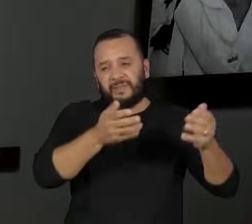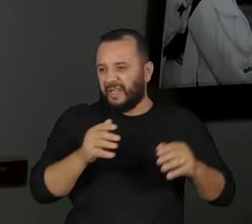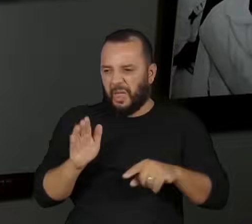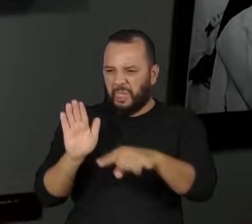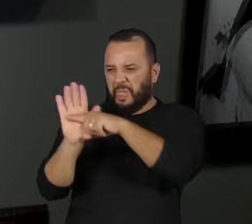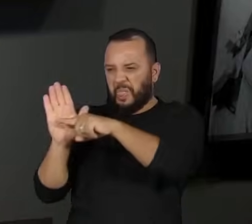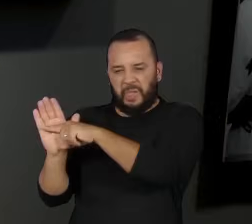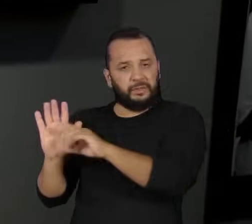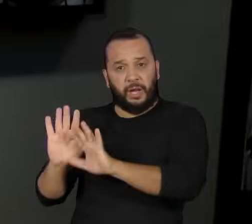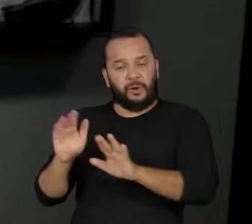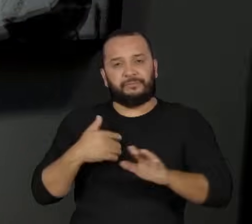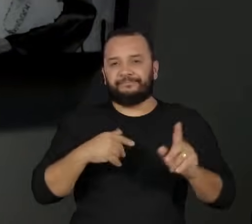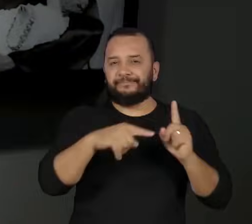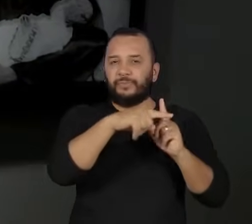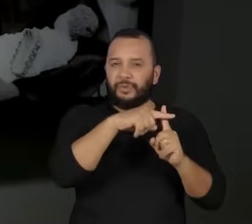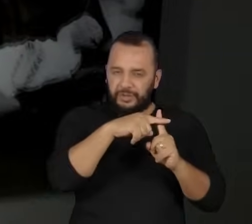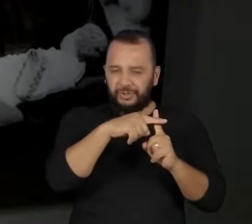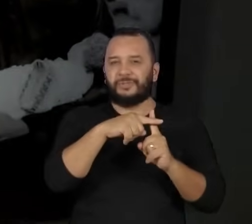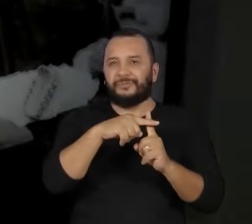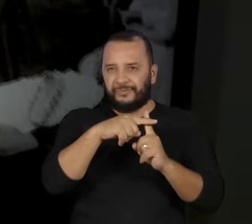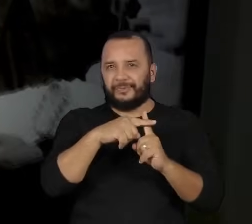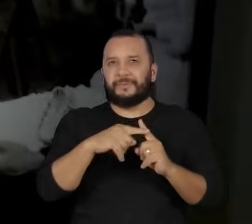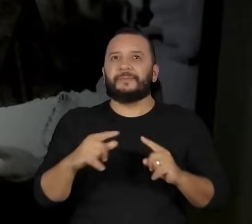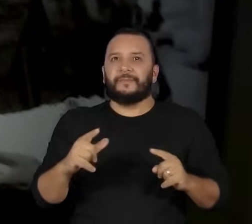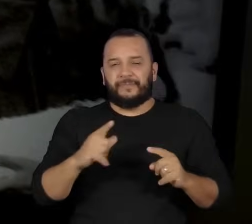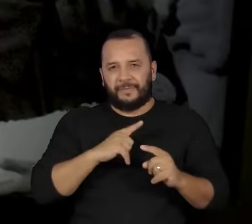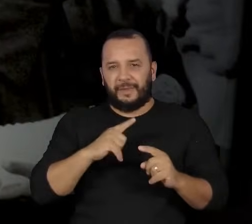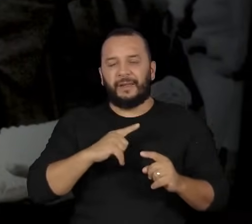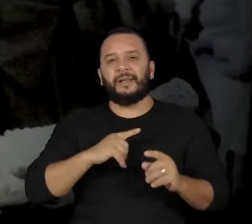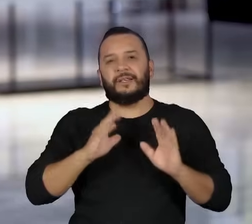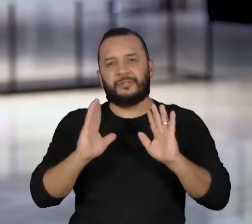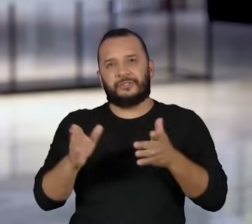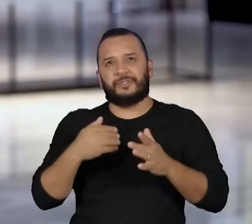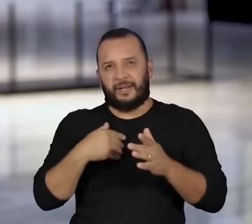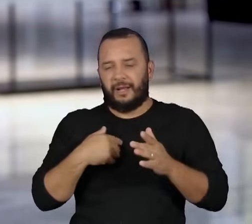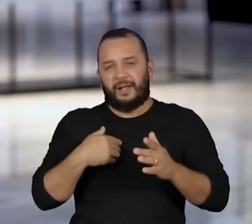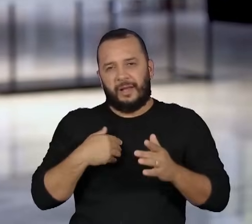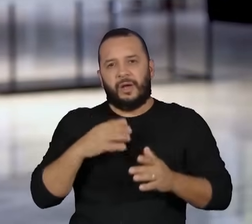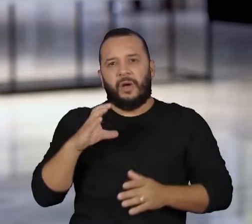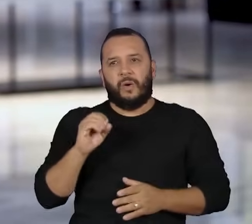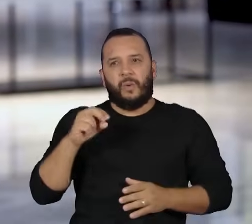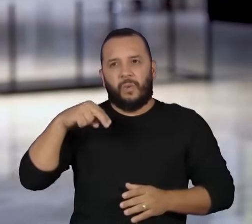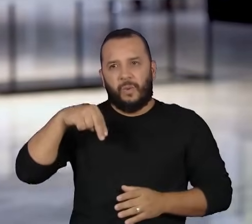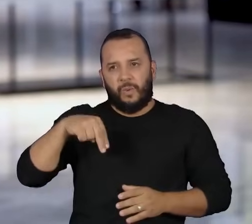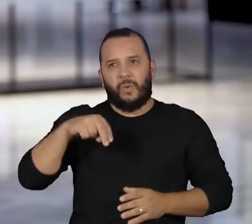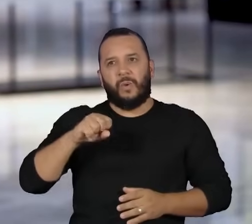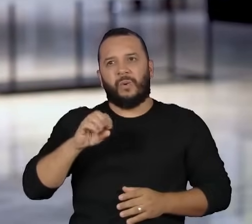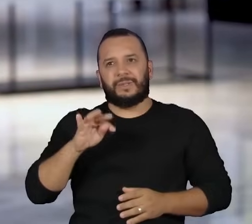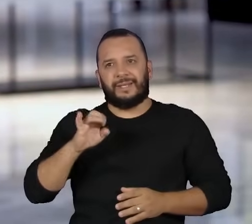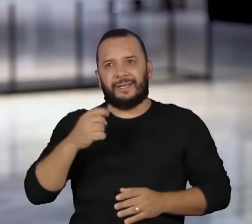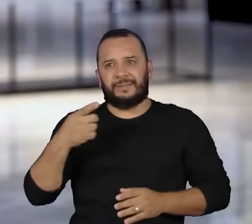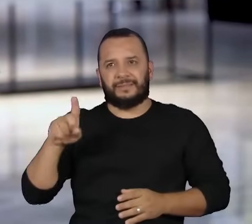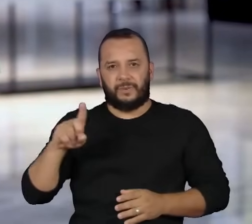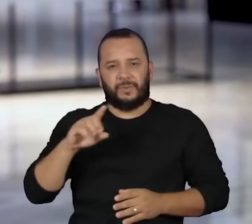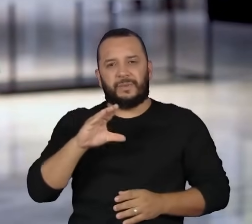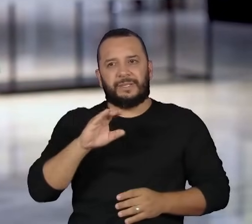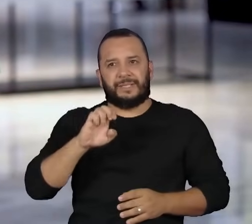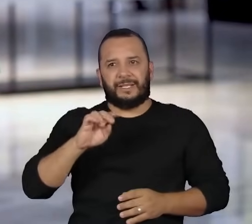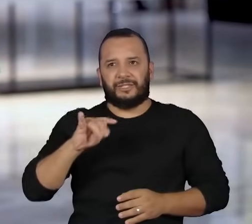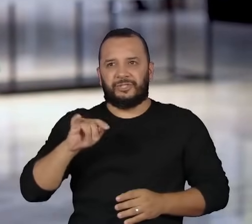estereótipos criados. Constelação celestina é o resumo, é esse caminho,